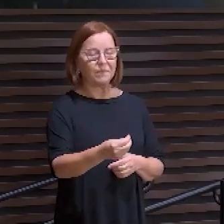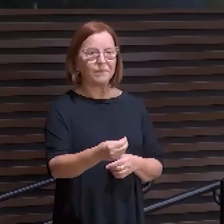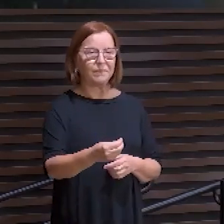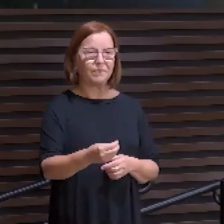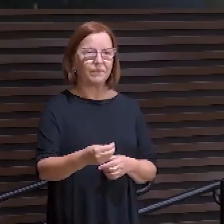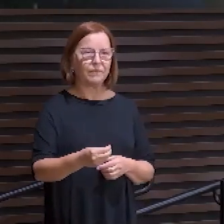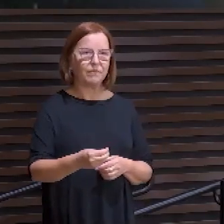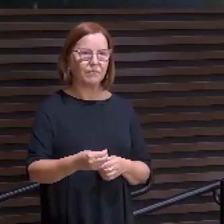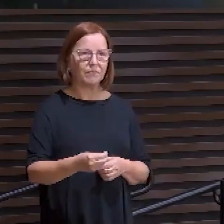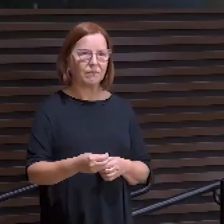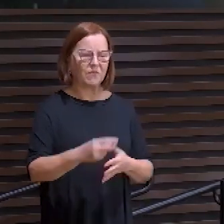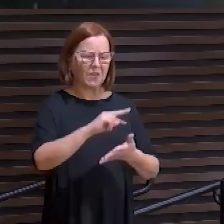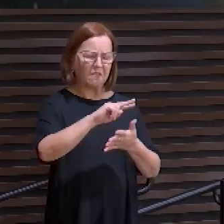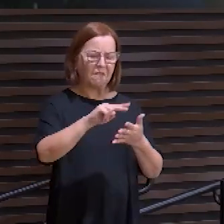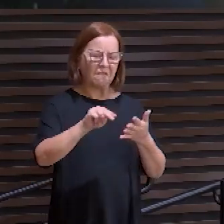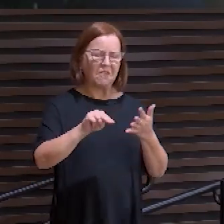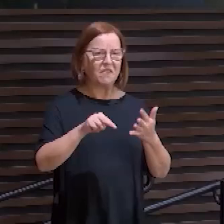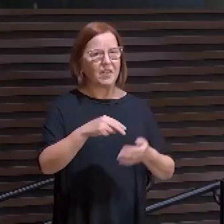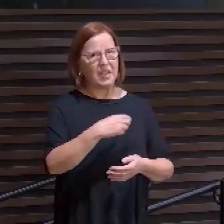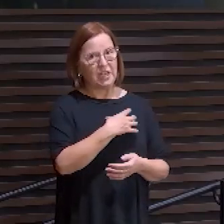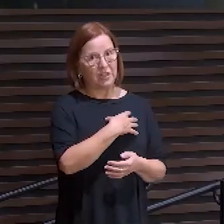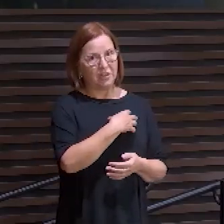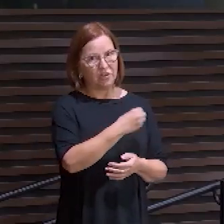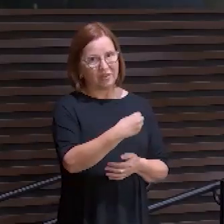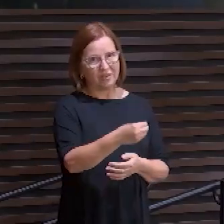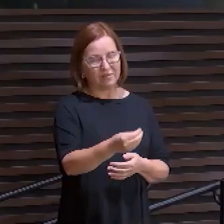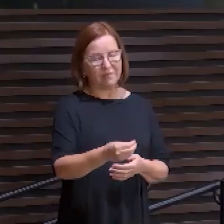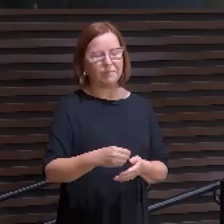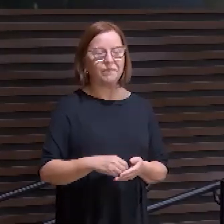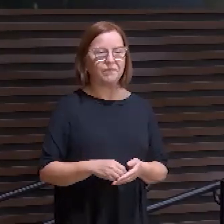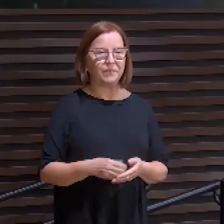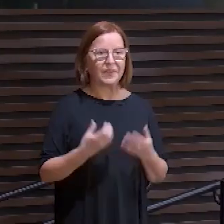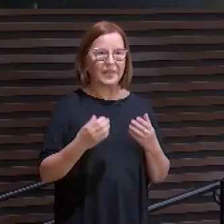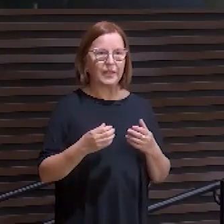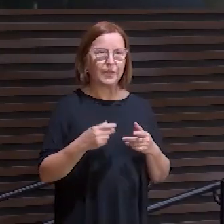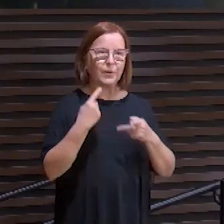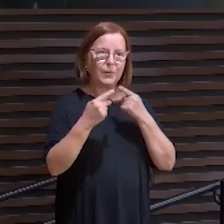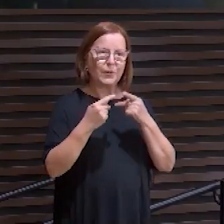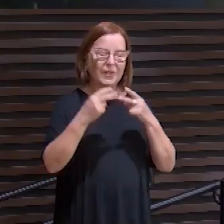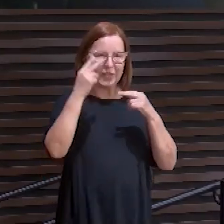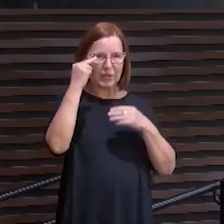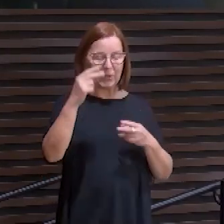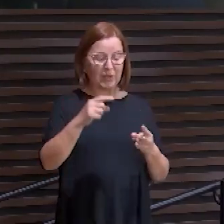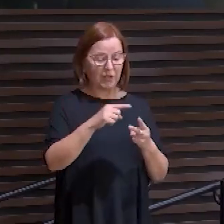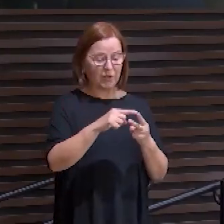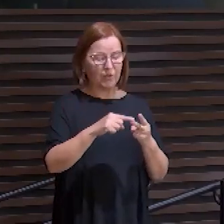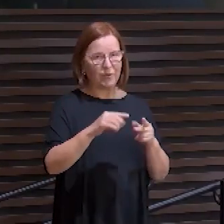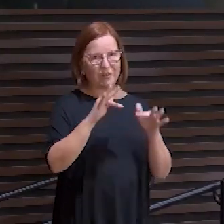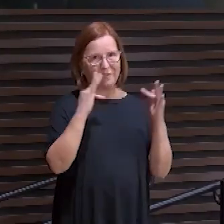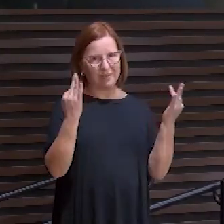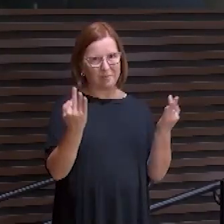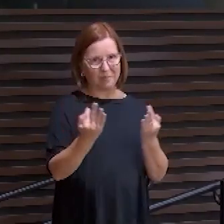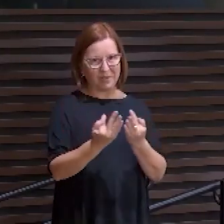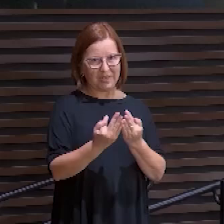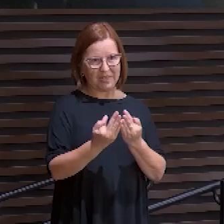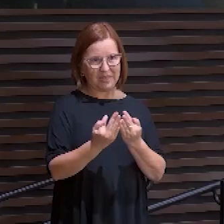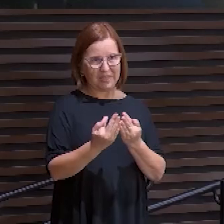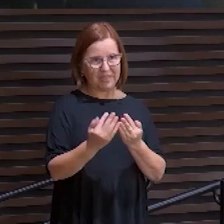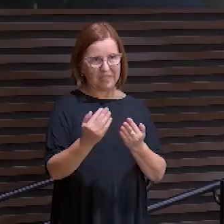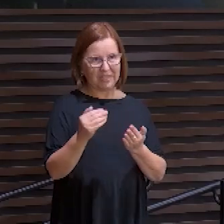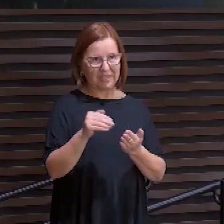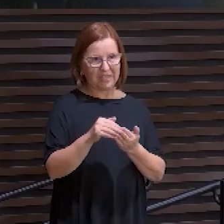por várias gerações. Eu quero contar aqui a história de duas famílias até a